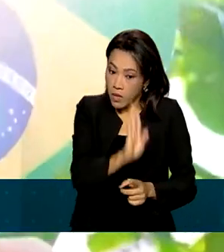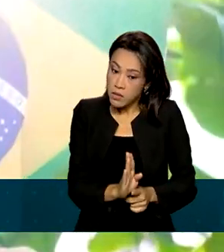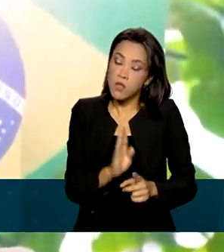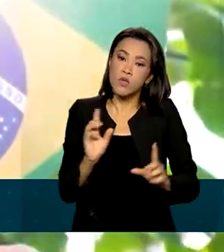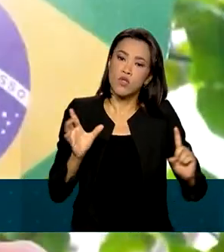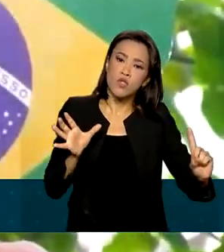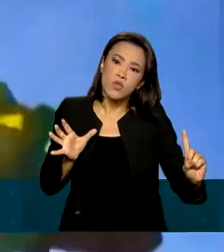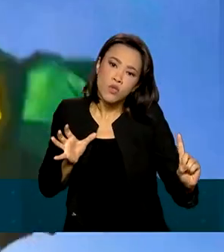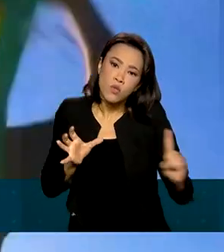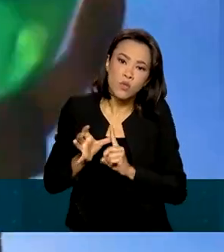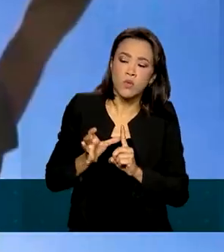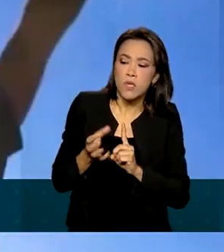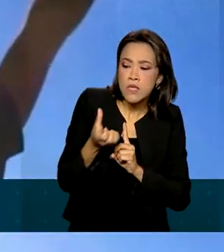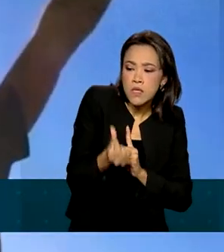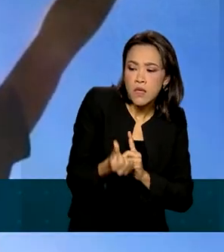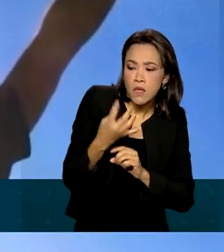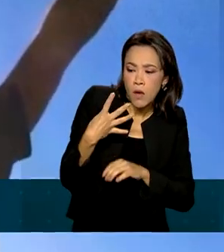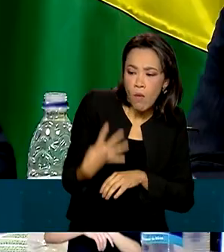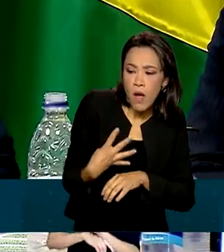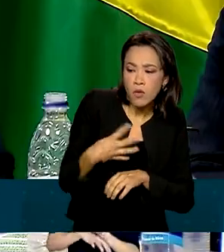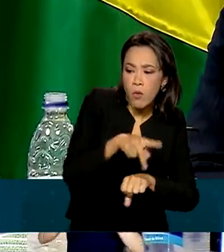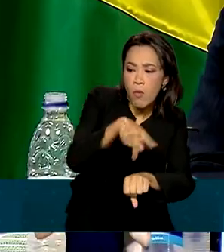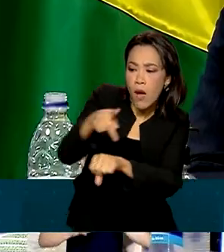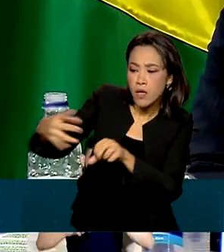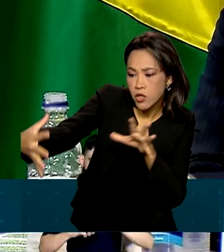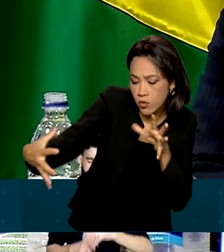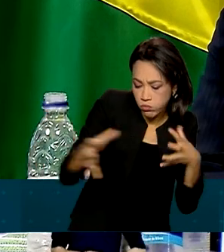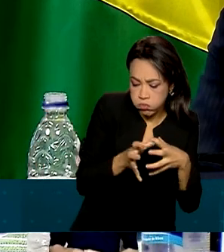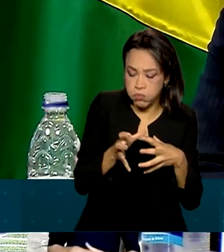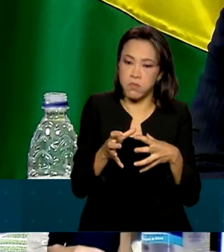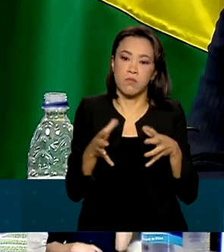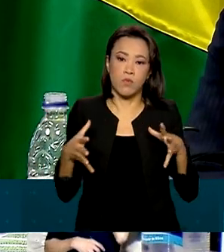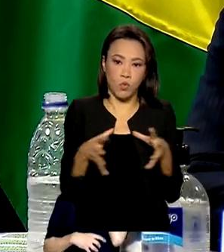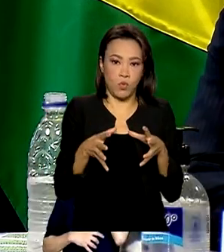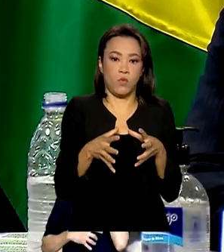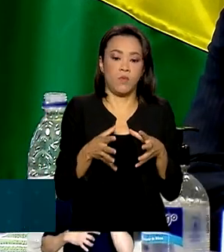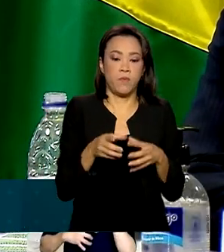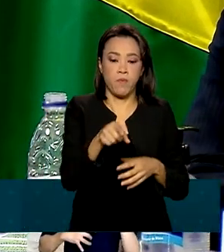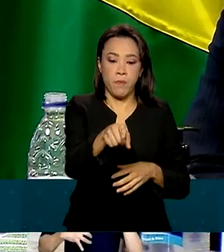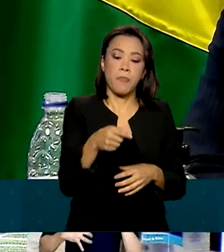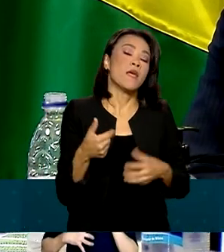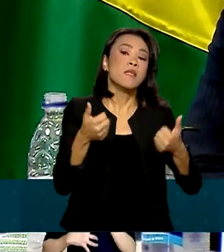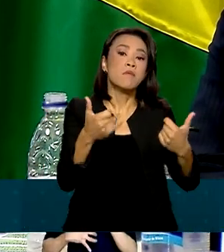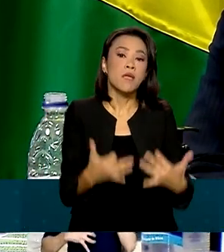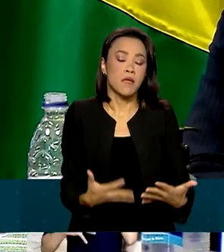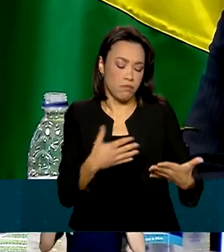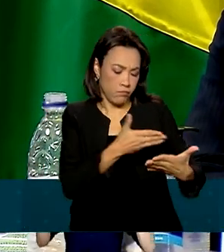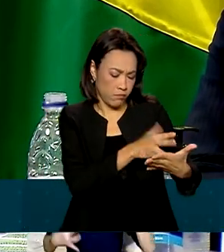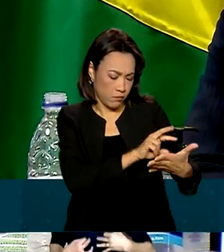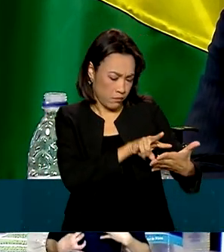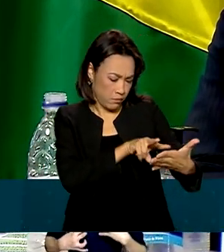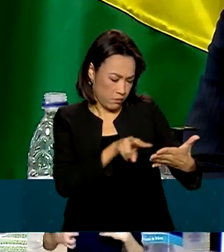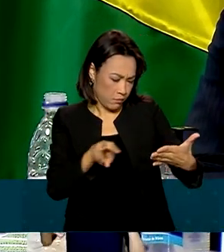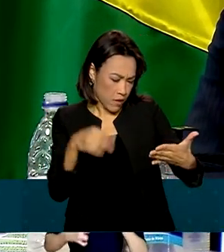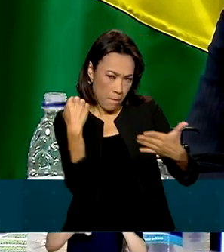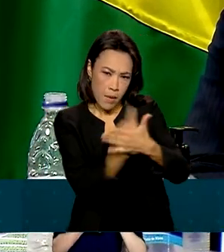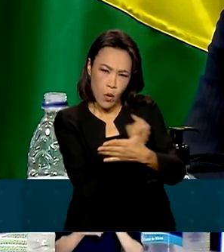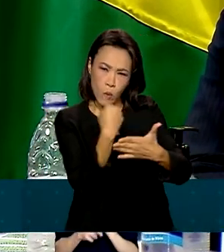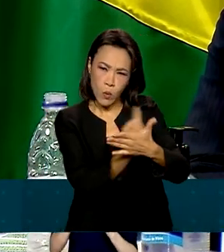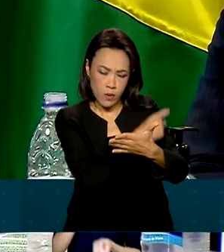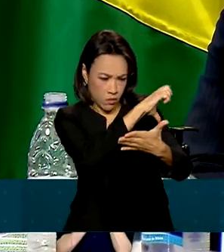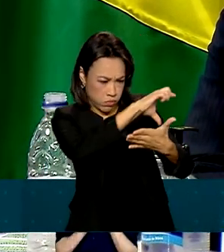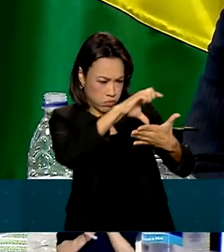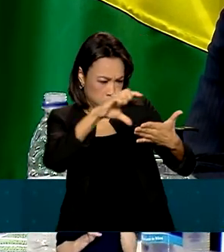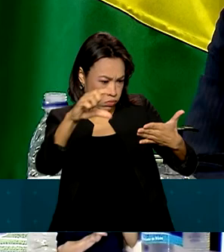junta a outros 64 países todas as informações se bem interpretados podem balizar tampa